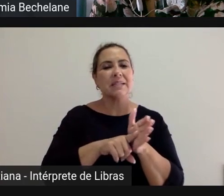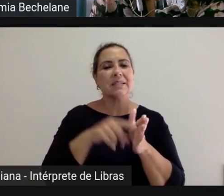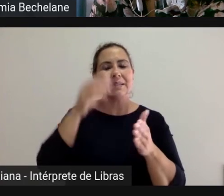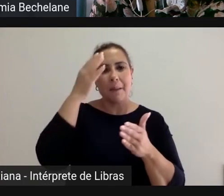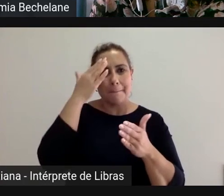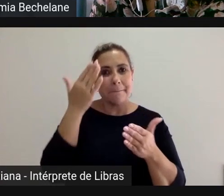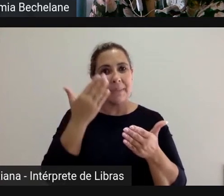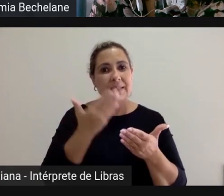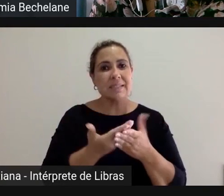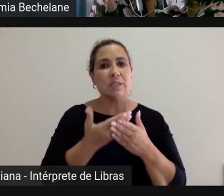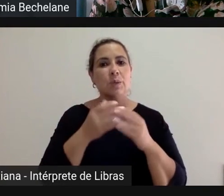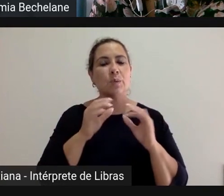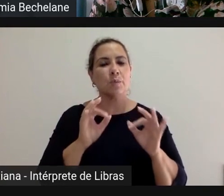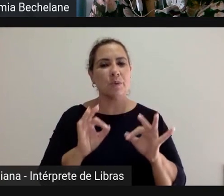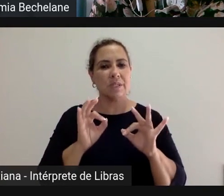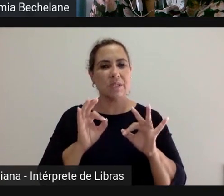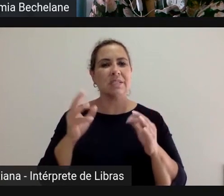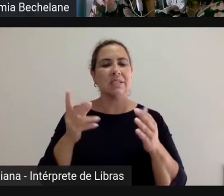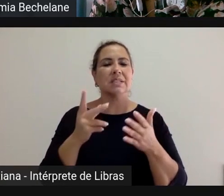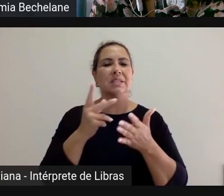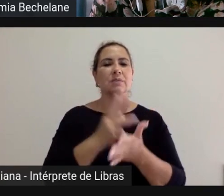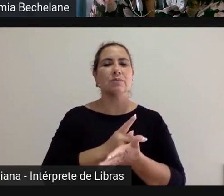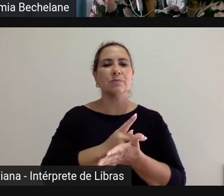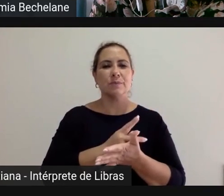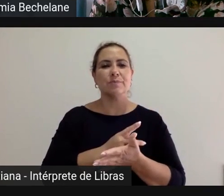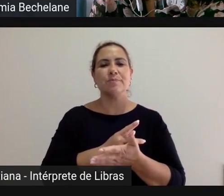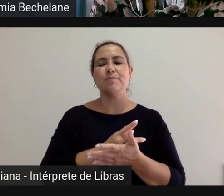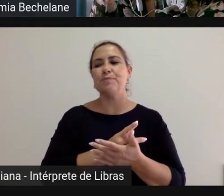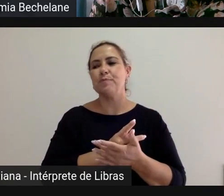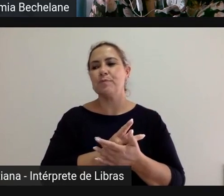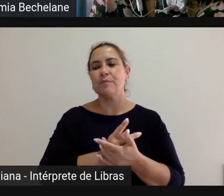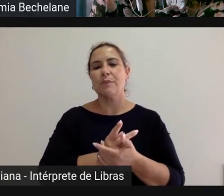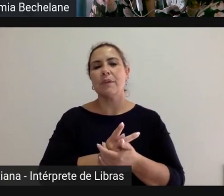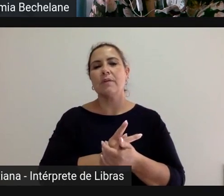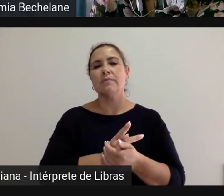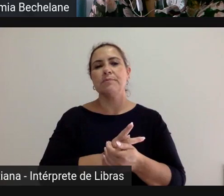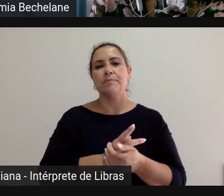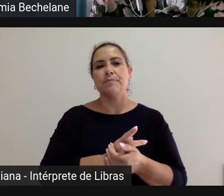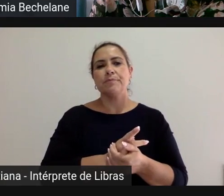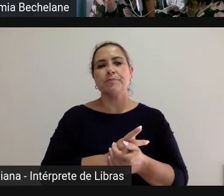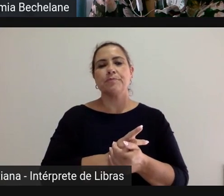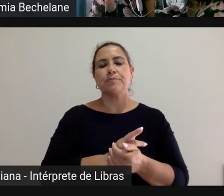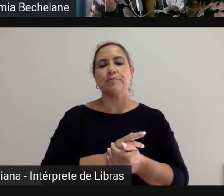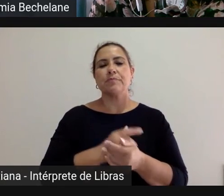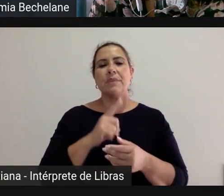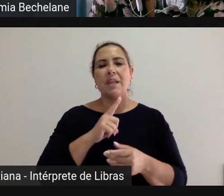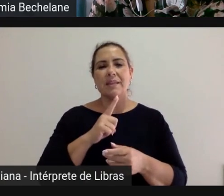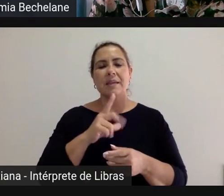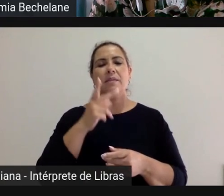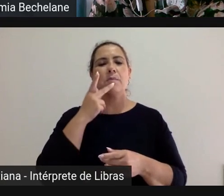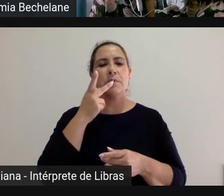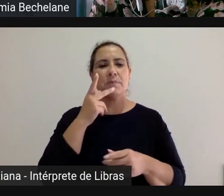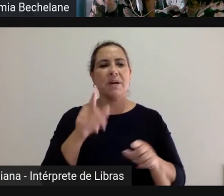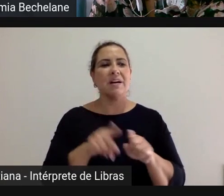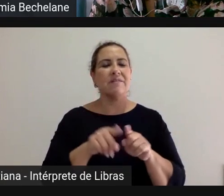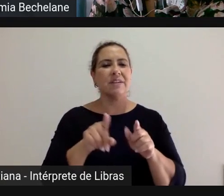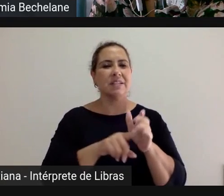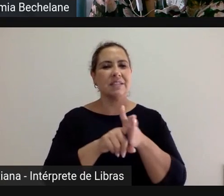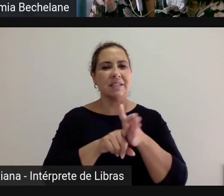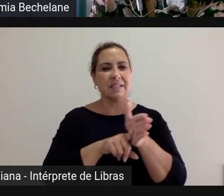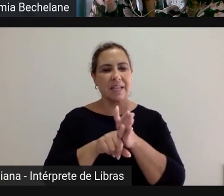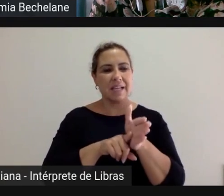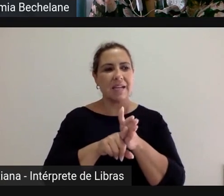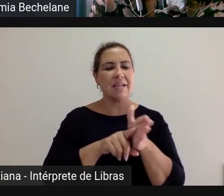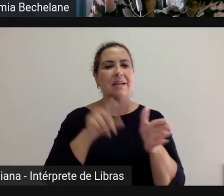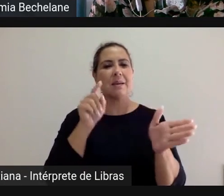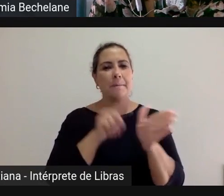possa ocorrer ao longo do trabalho, Elizabeth, é que, além de eu mensurar, de eu analisar, de eu